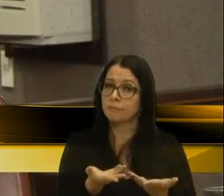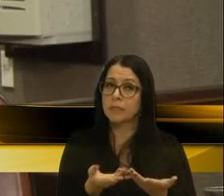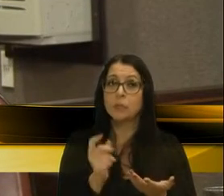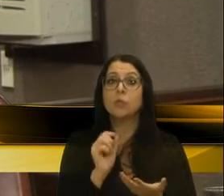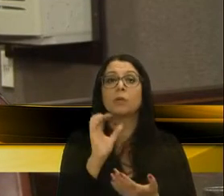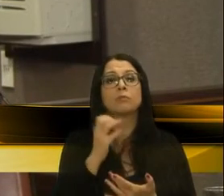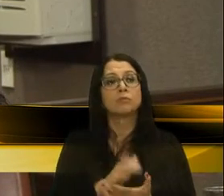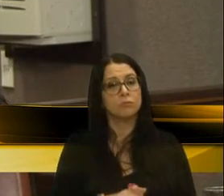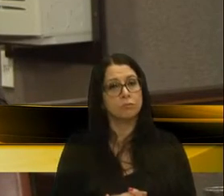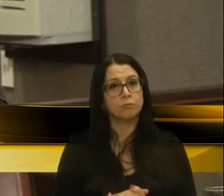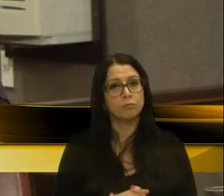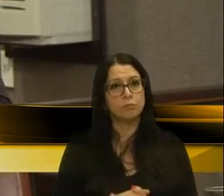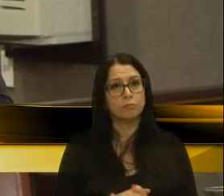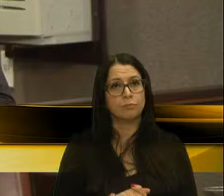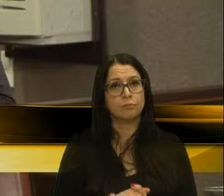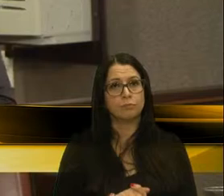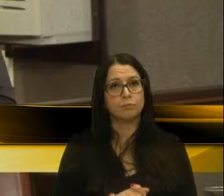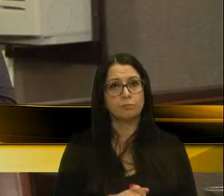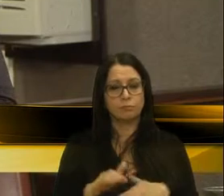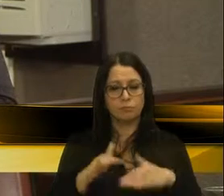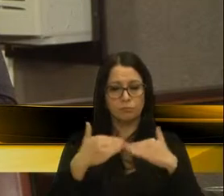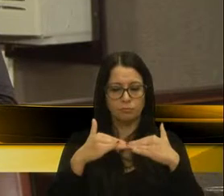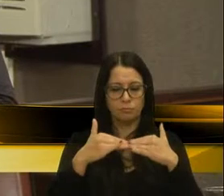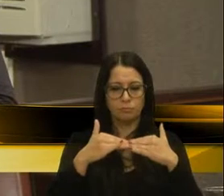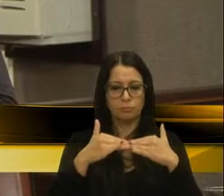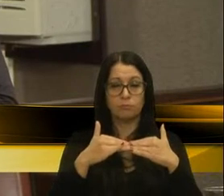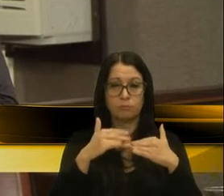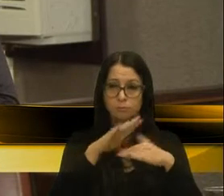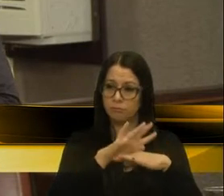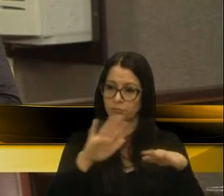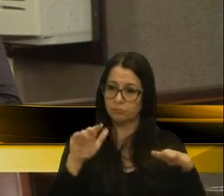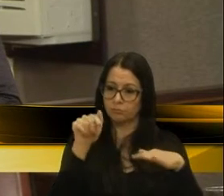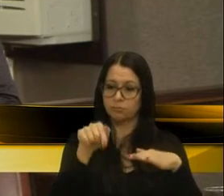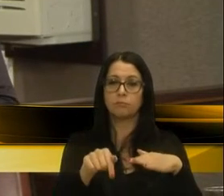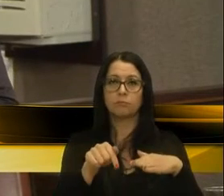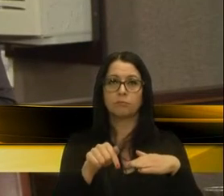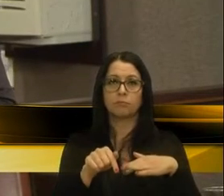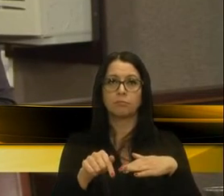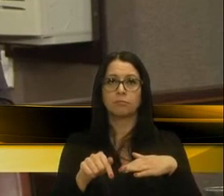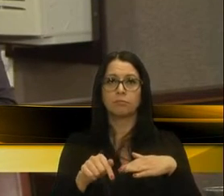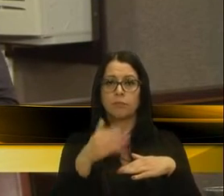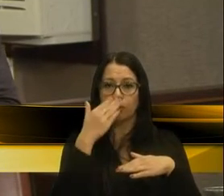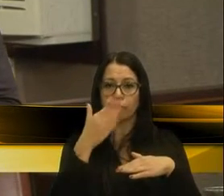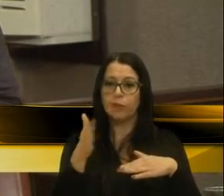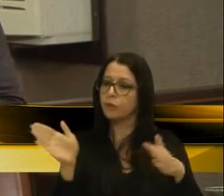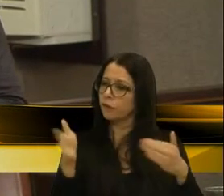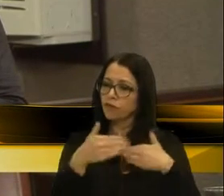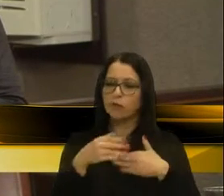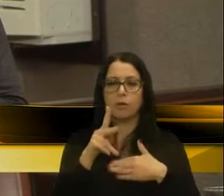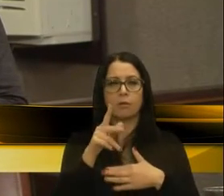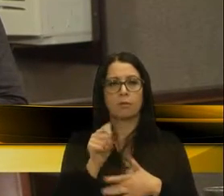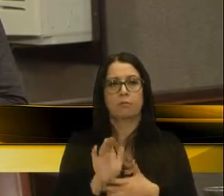que aconteceu? Botaram o caminhão da mudança lá e agora vamos fechar o postão.